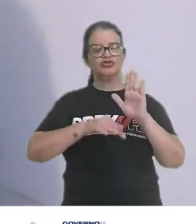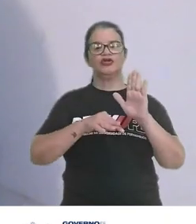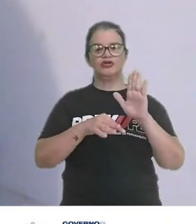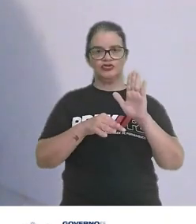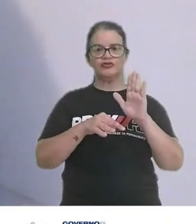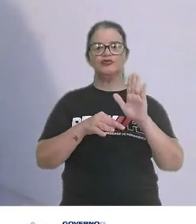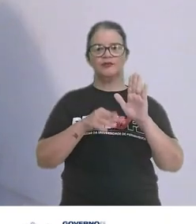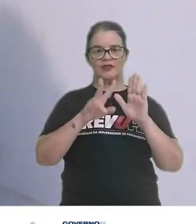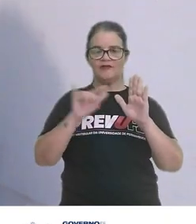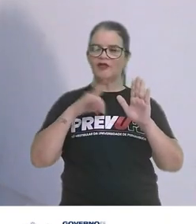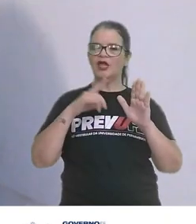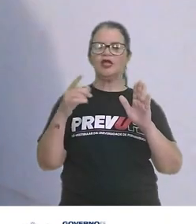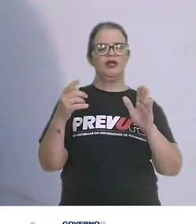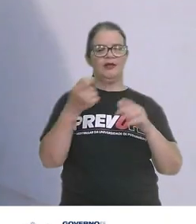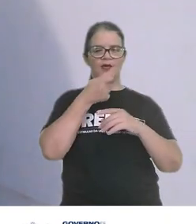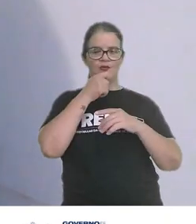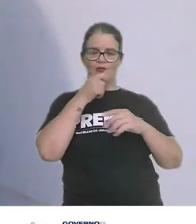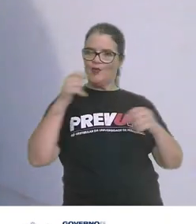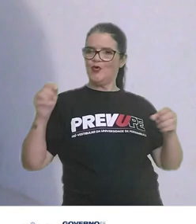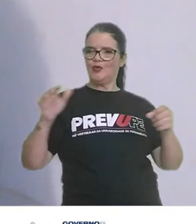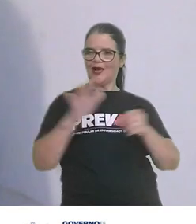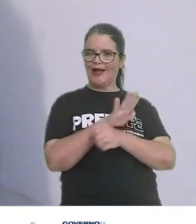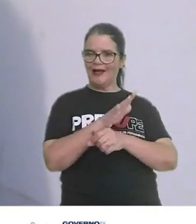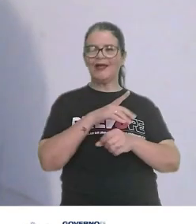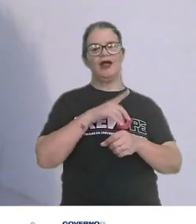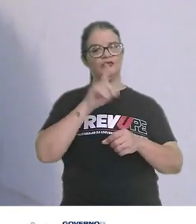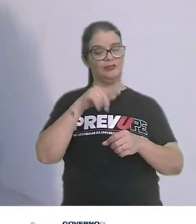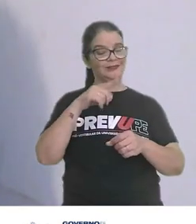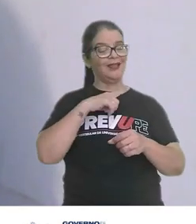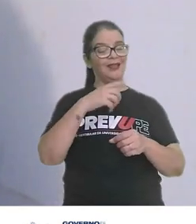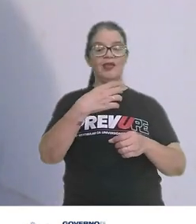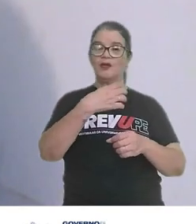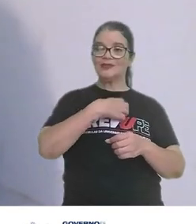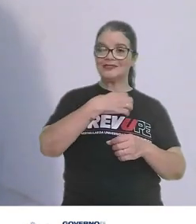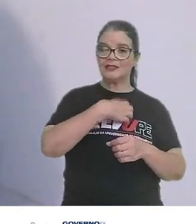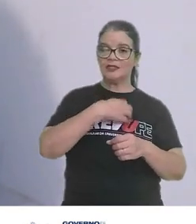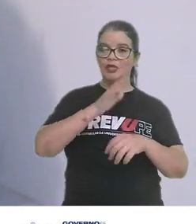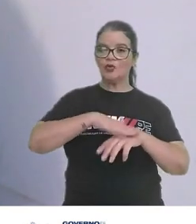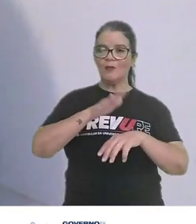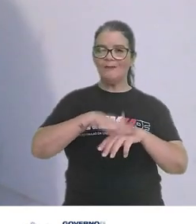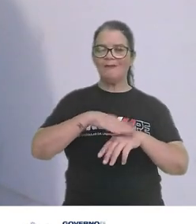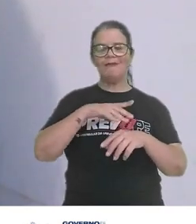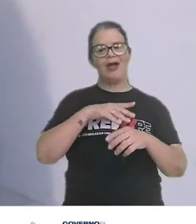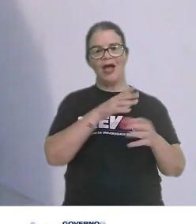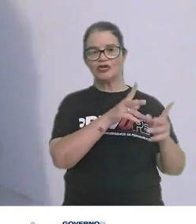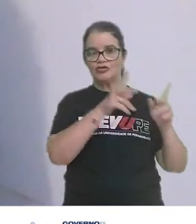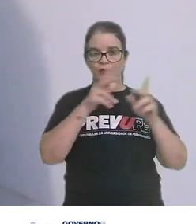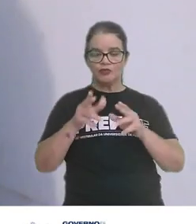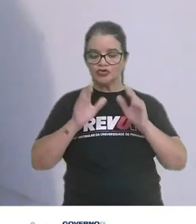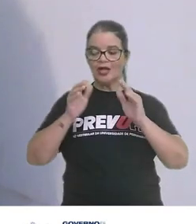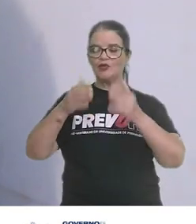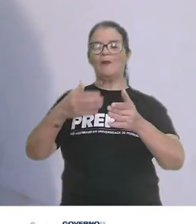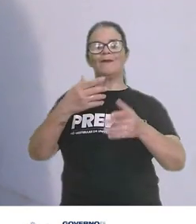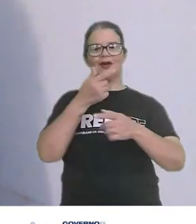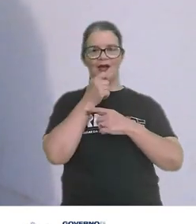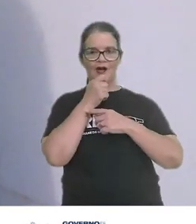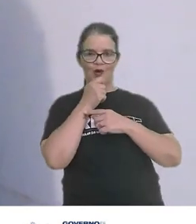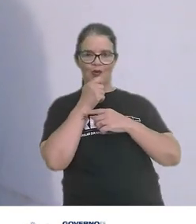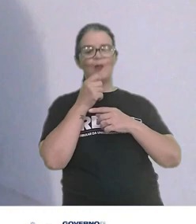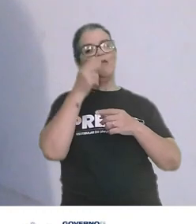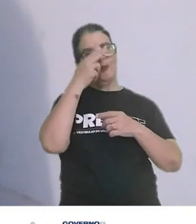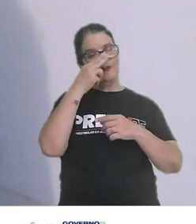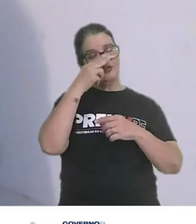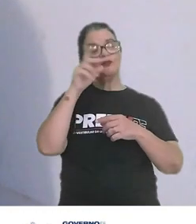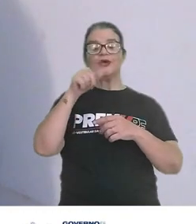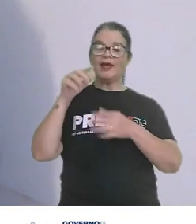vêm carregados de humor, né, tem um efeito de sentido mais puxado para o humor mesmo, e